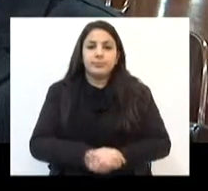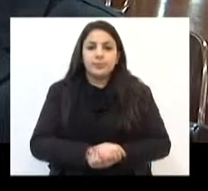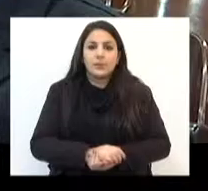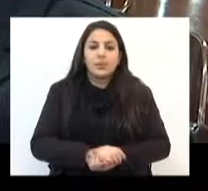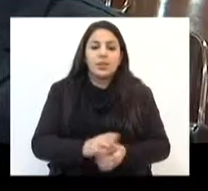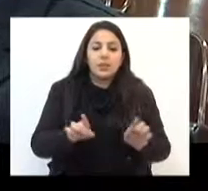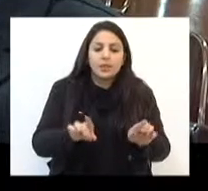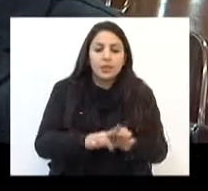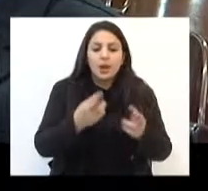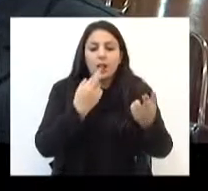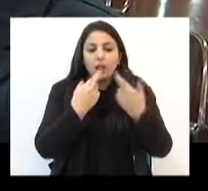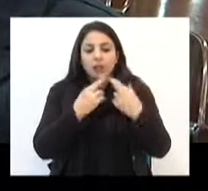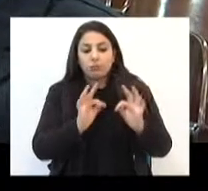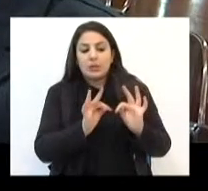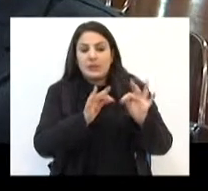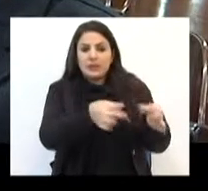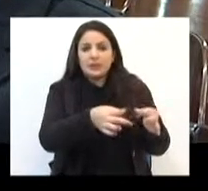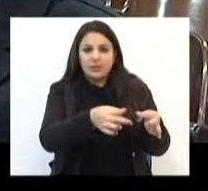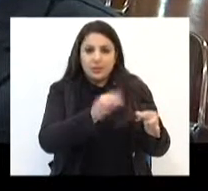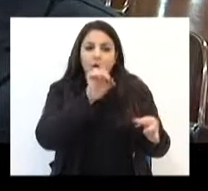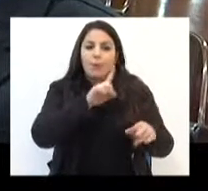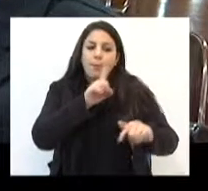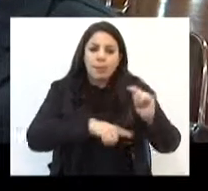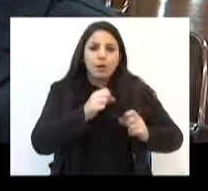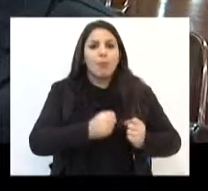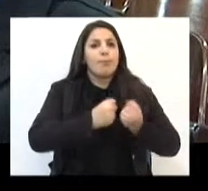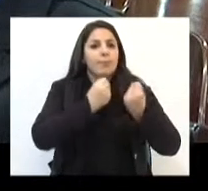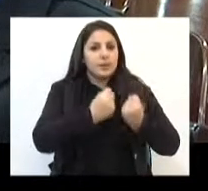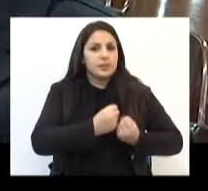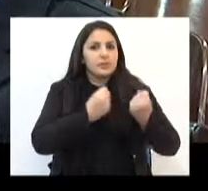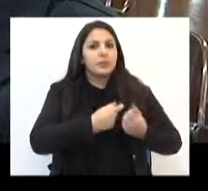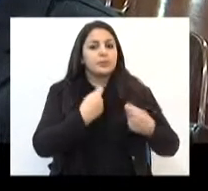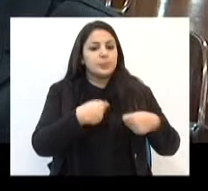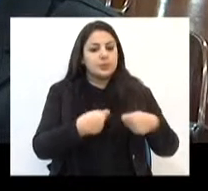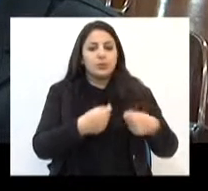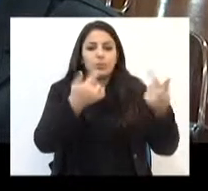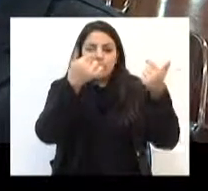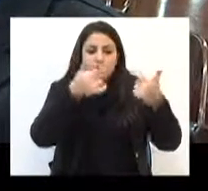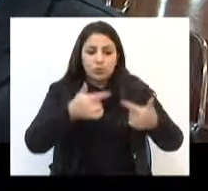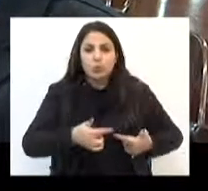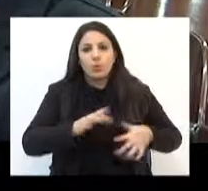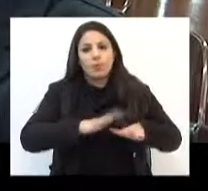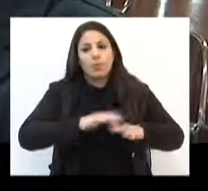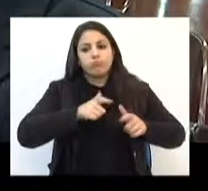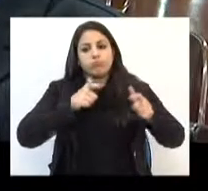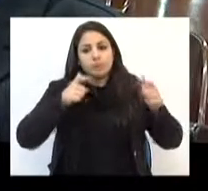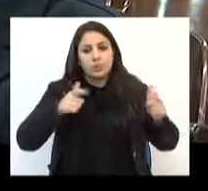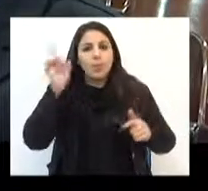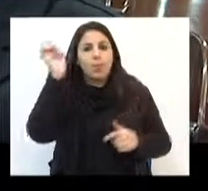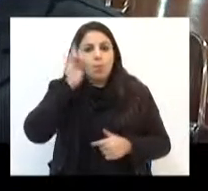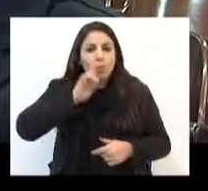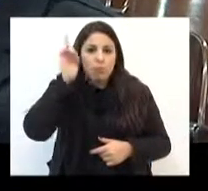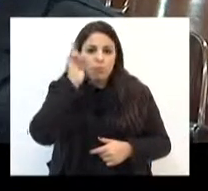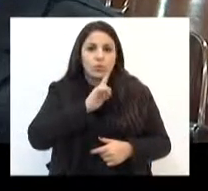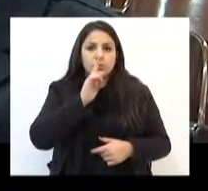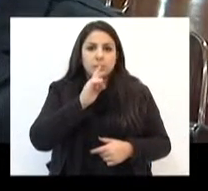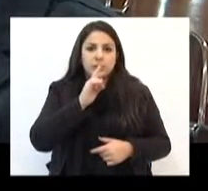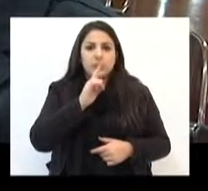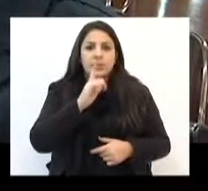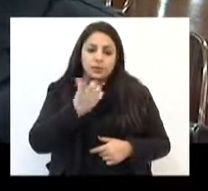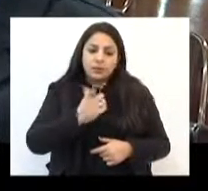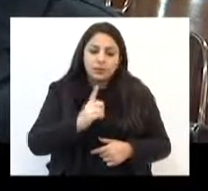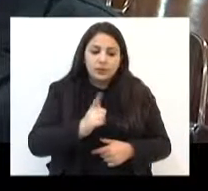pode ser furtado ou até danificado e tendo dificuldade para que seja reposto esse material. É um material específico e ele tem que